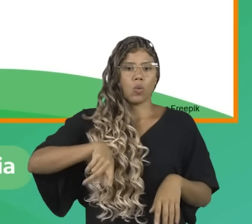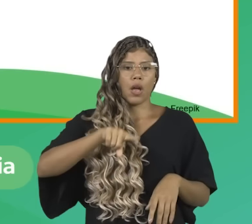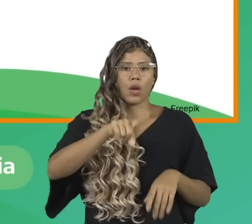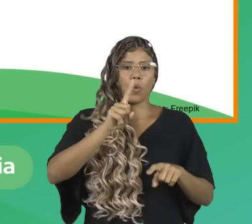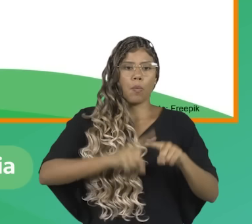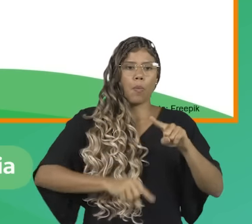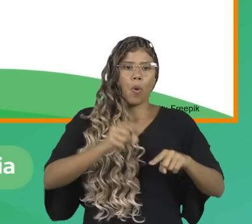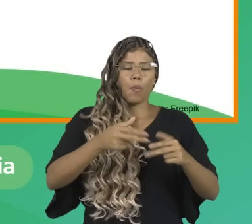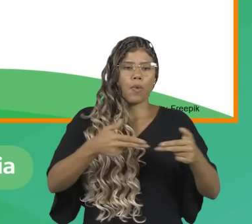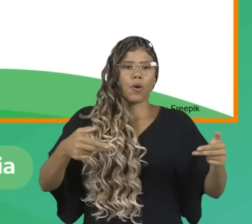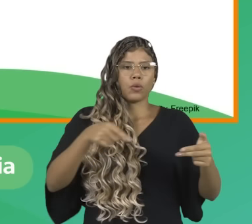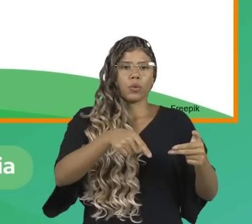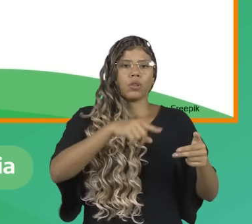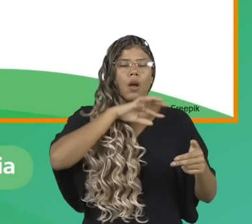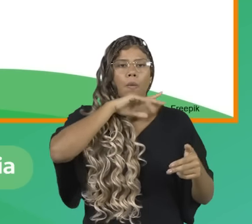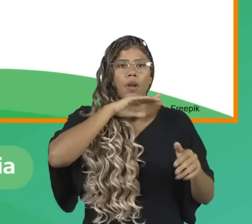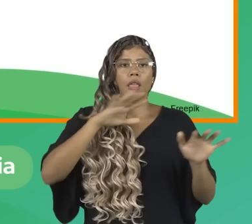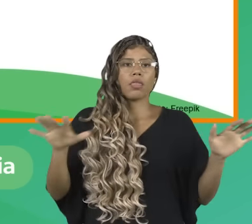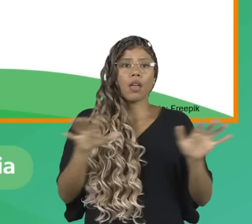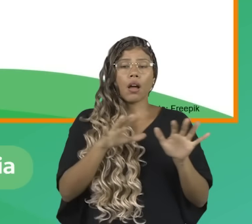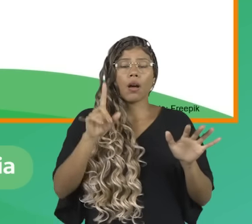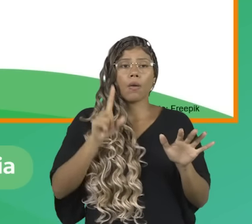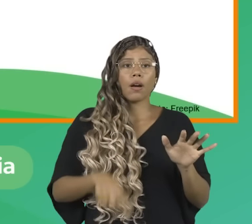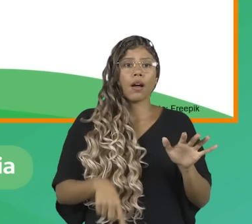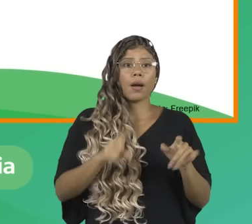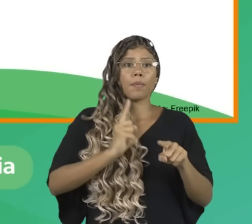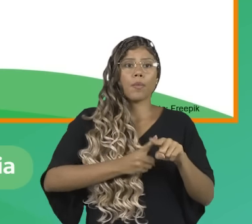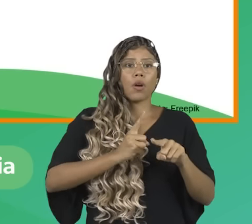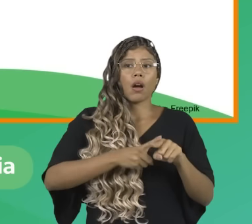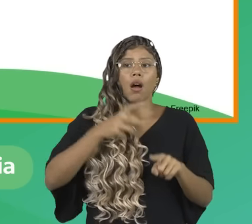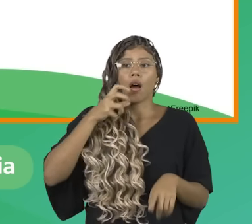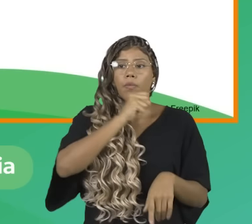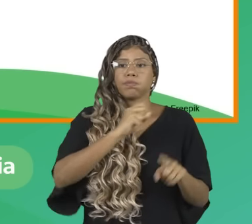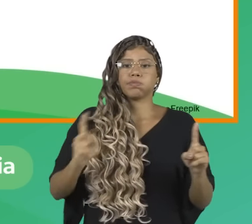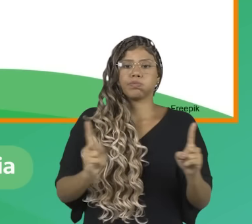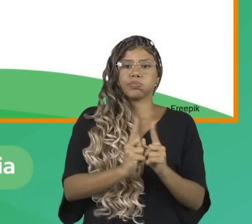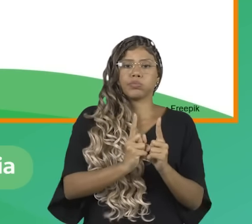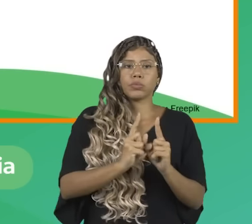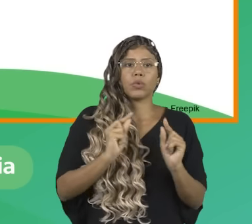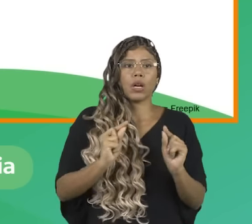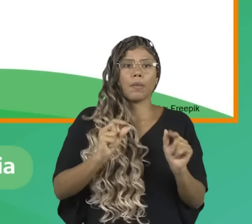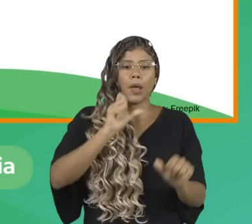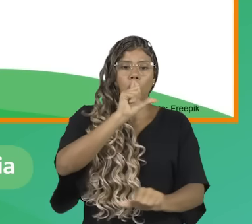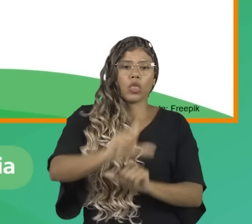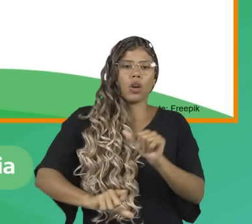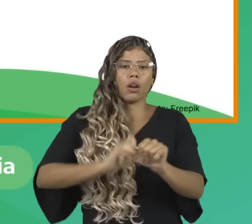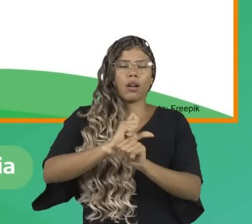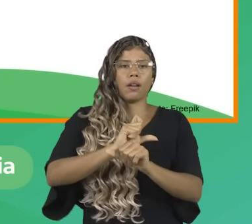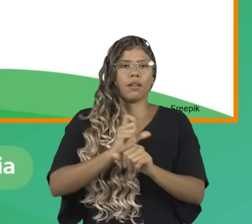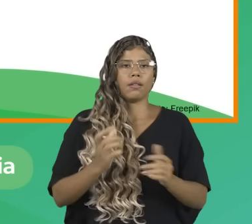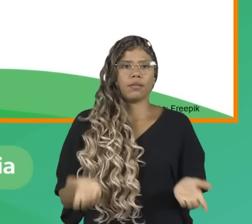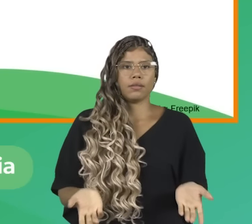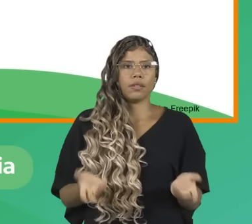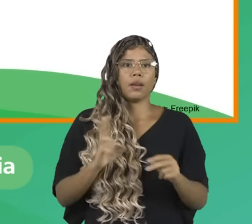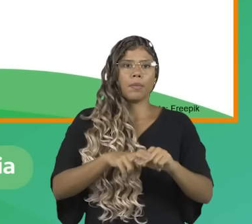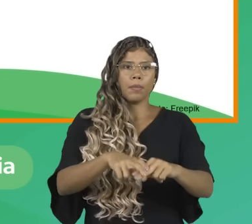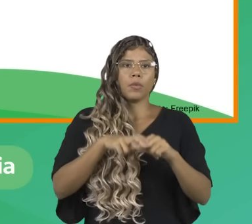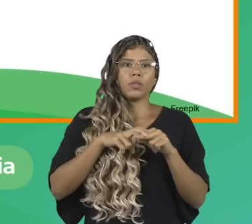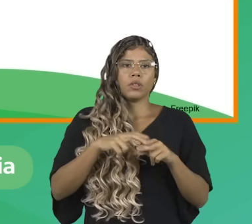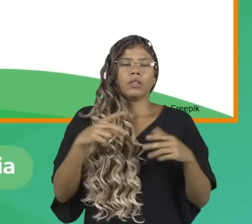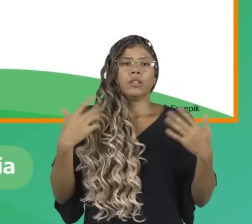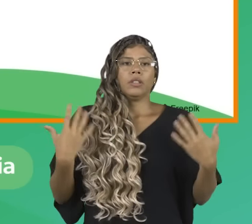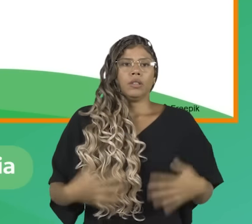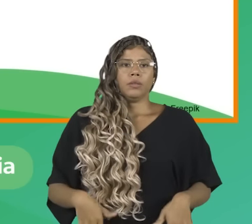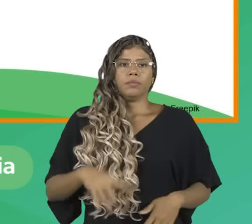tecnológico entre um produto e o outro, agora a margem é muito menor do que antes. Por isso que a corrida, inclusive, tem sido cada vez mais intensa. Porque